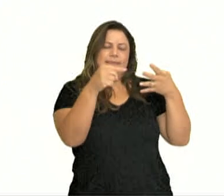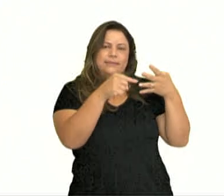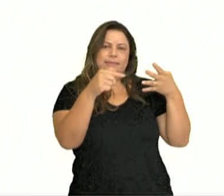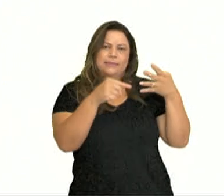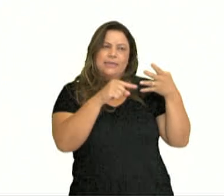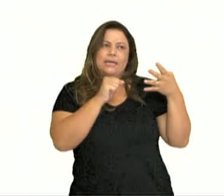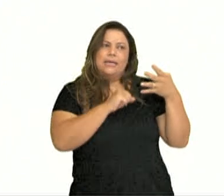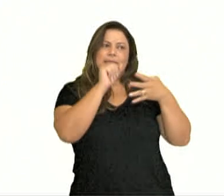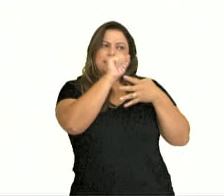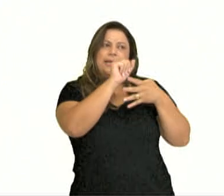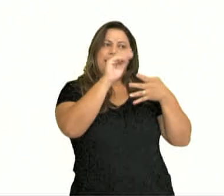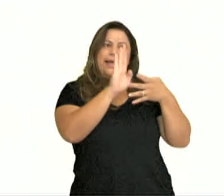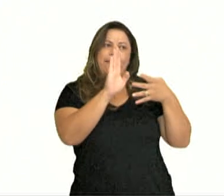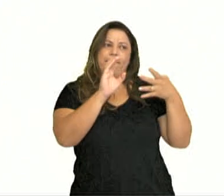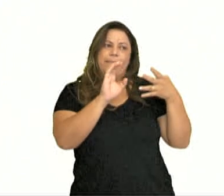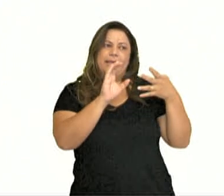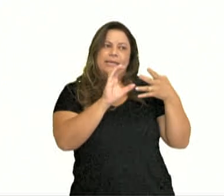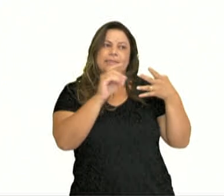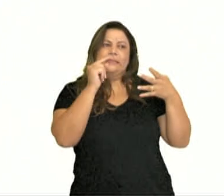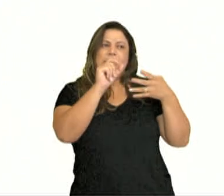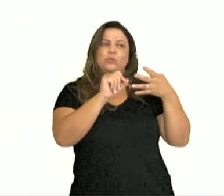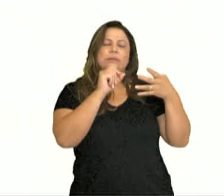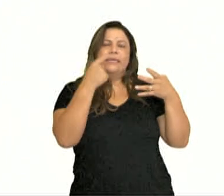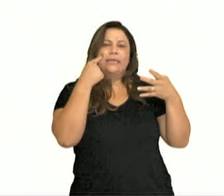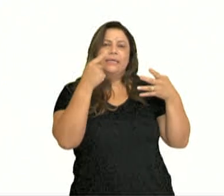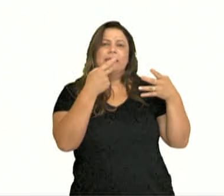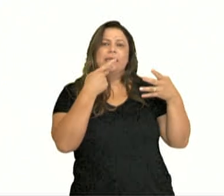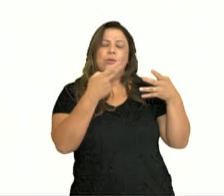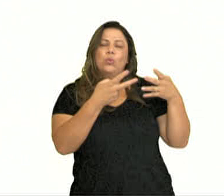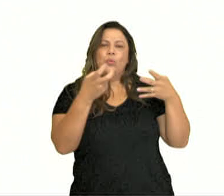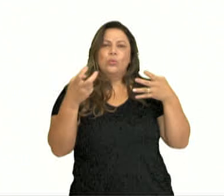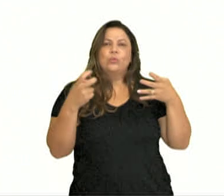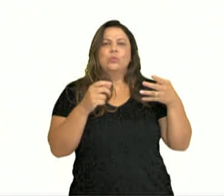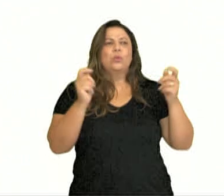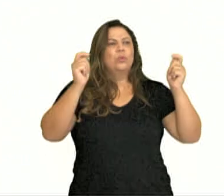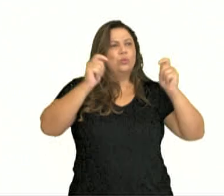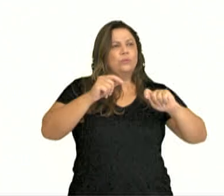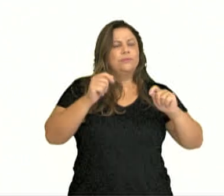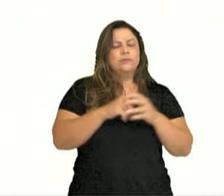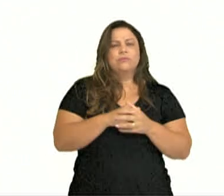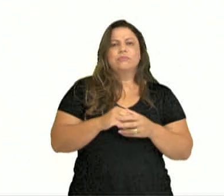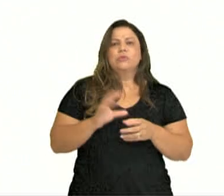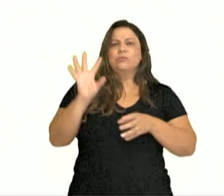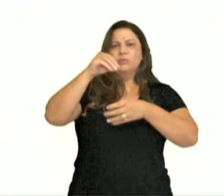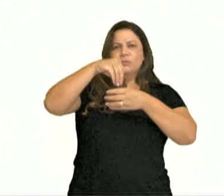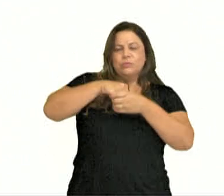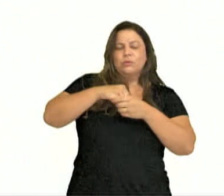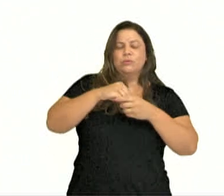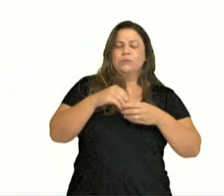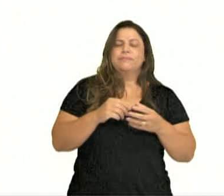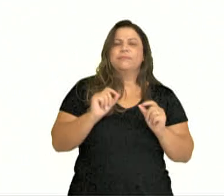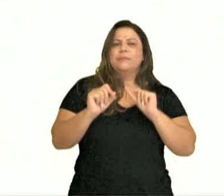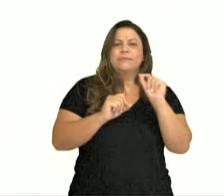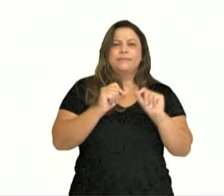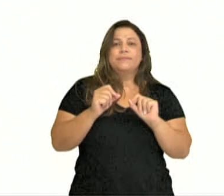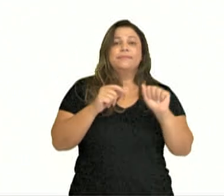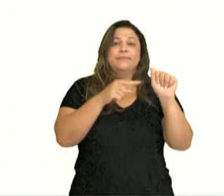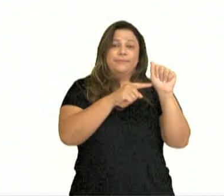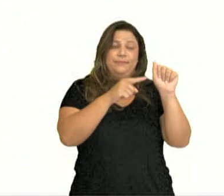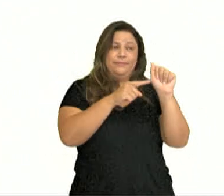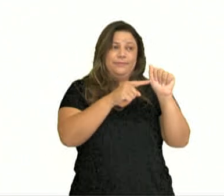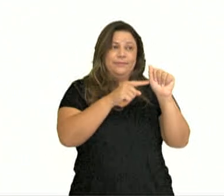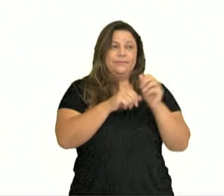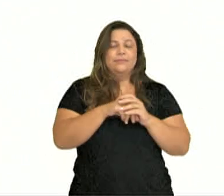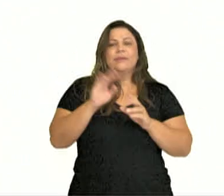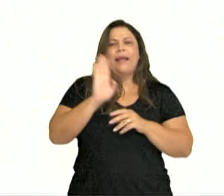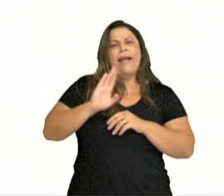ou não realizar fotossíntese. Os principais grupos presentes neste reino são: letra A,